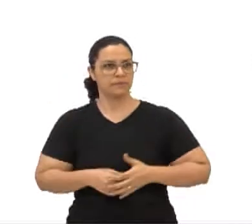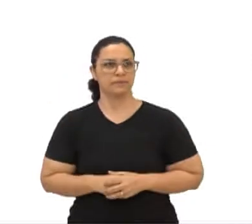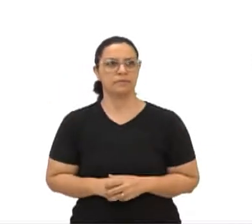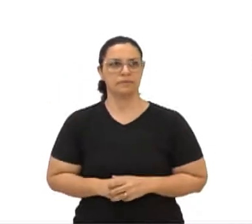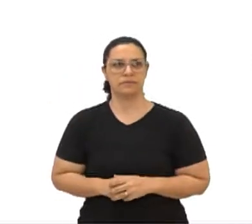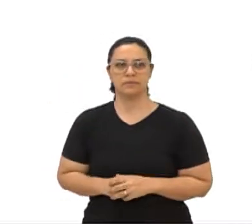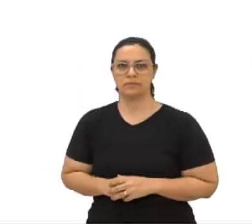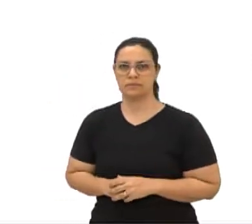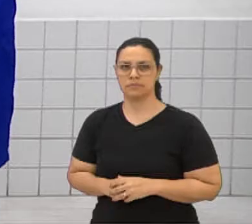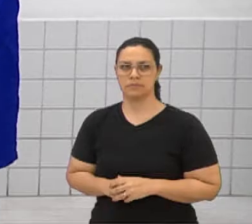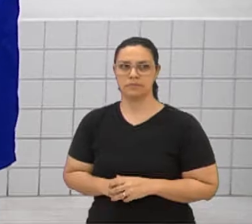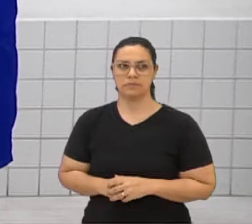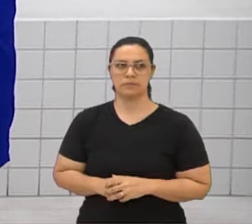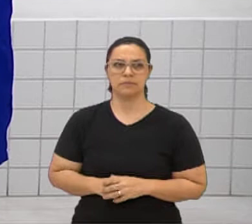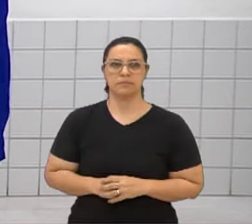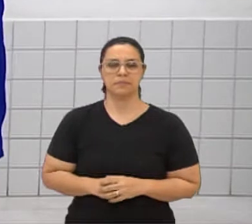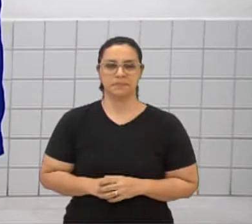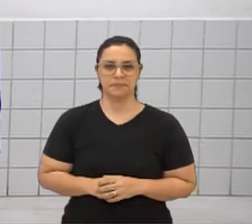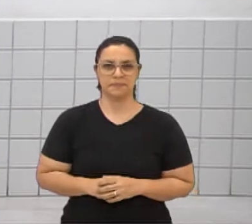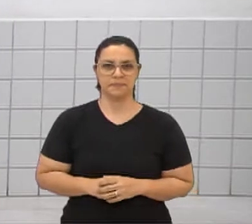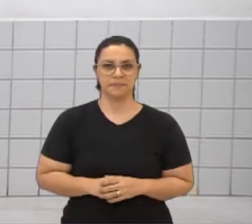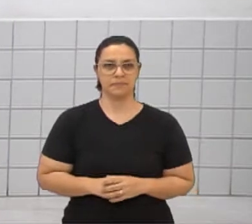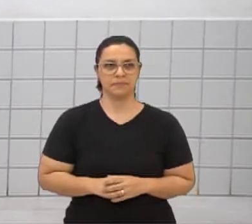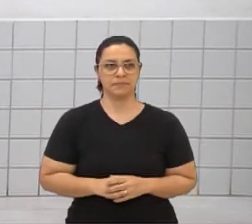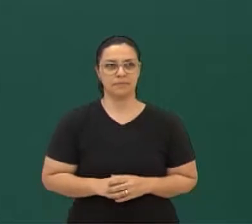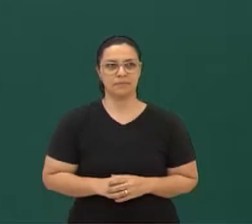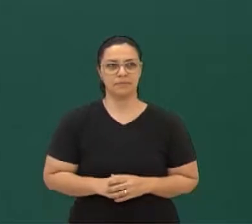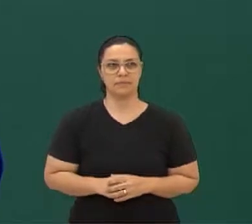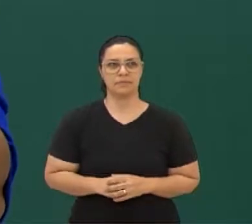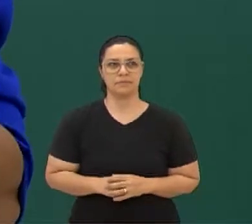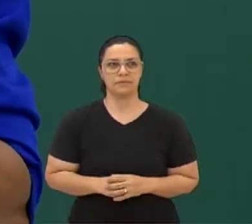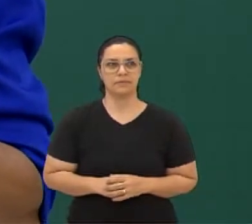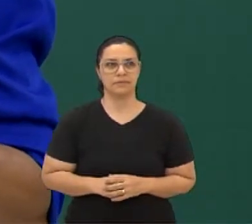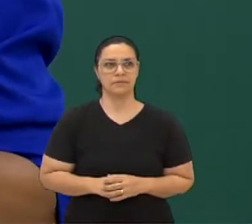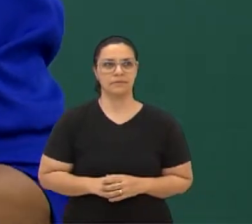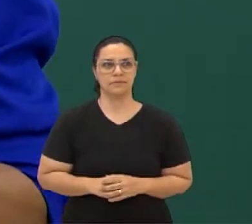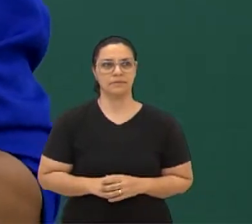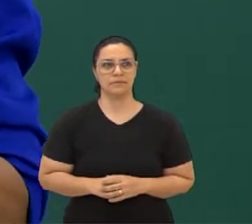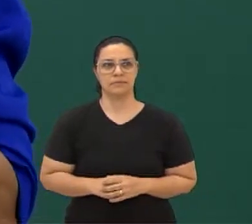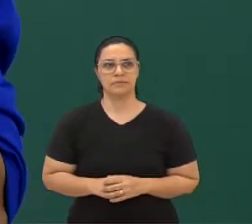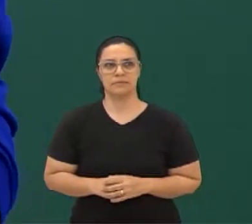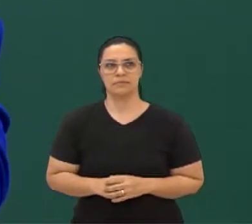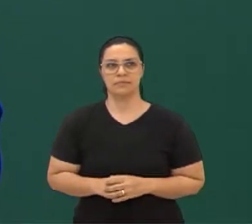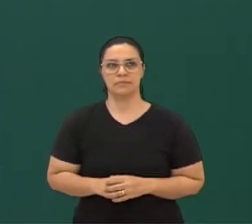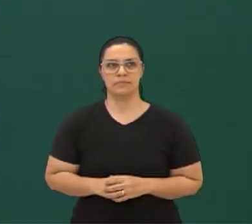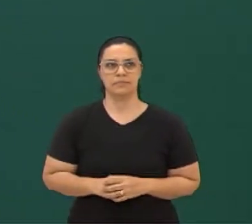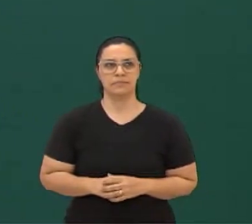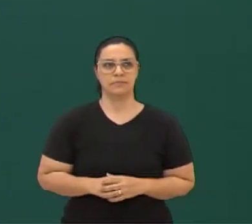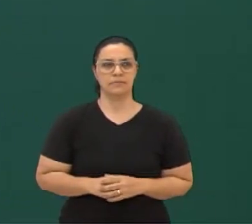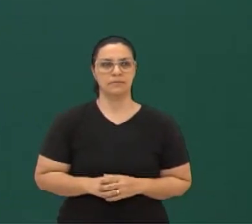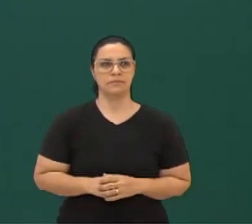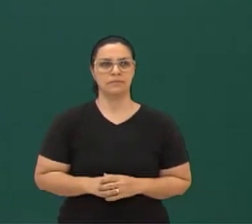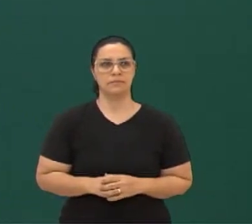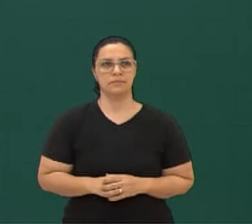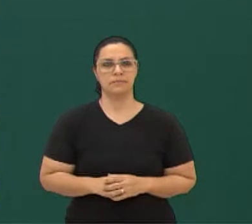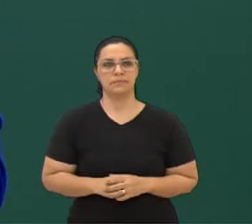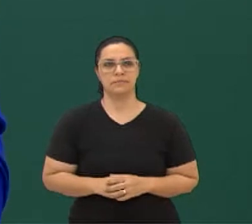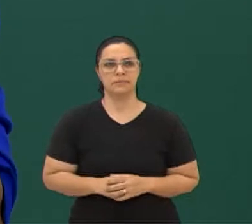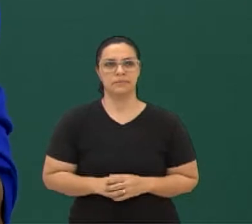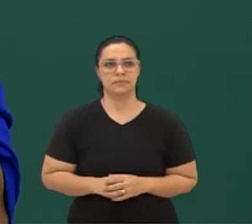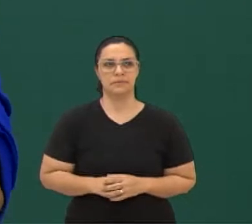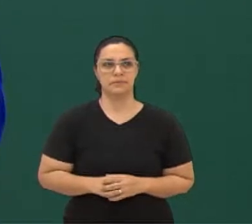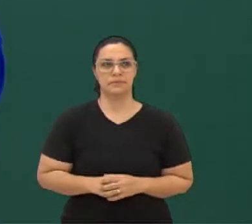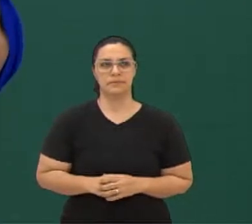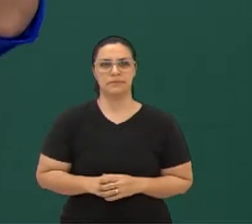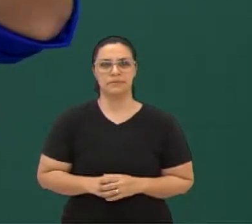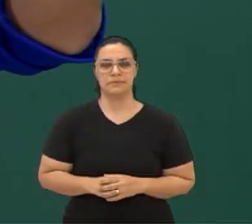Hi how are you teacher iPhone is my name is Emily aqui from Curitiba from de Santo Antônio state school for